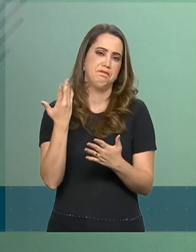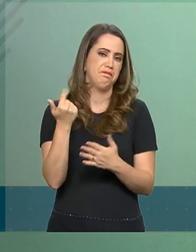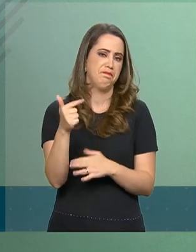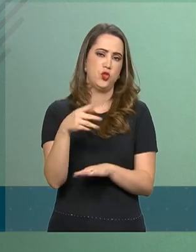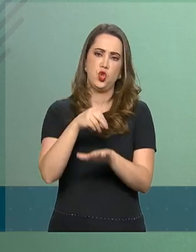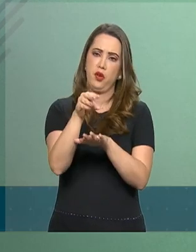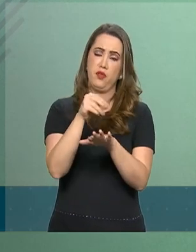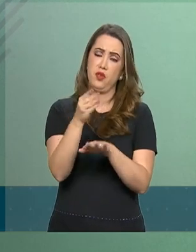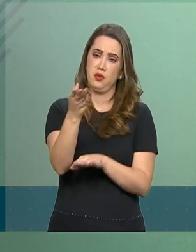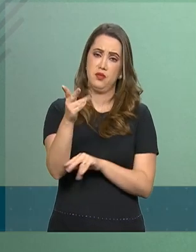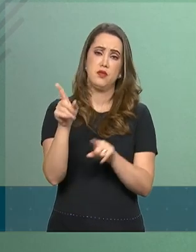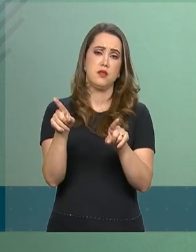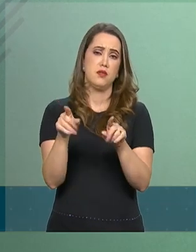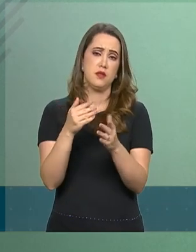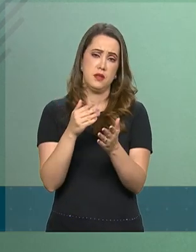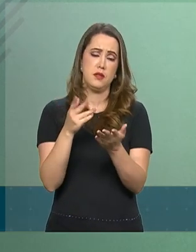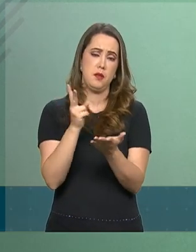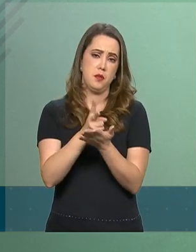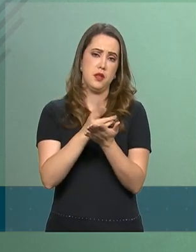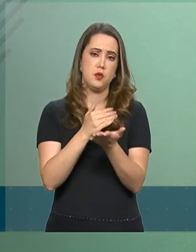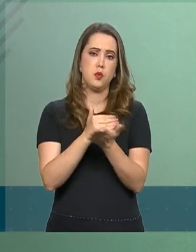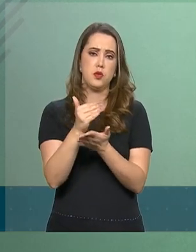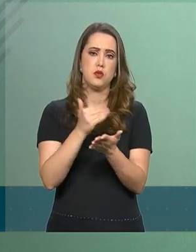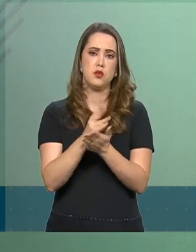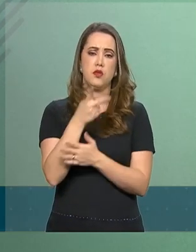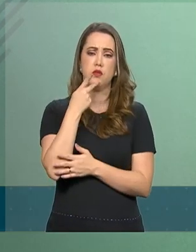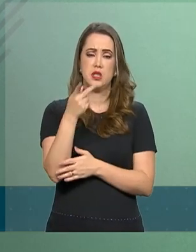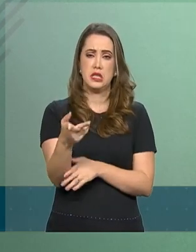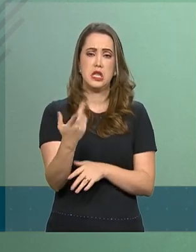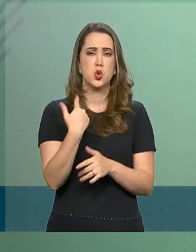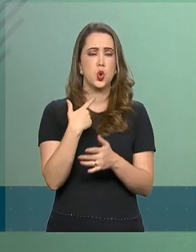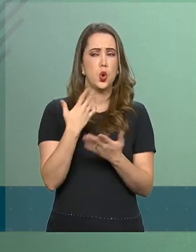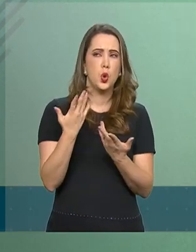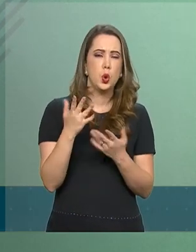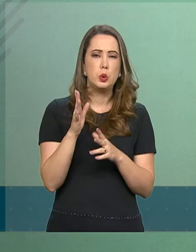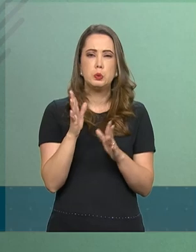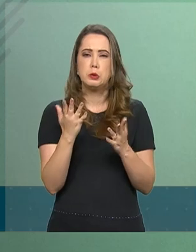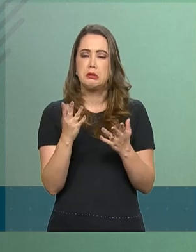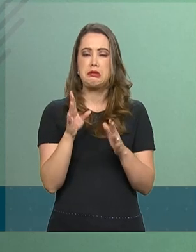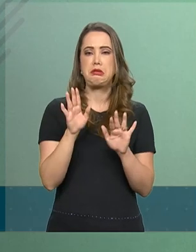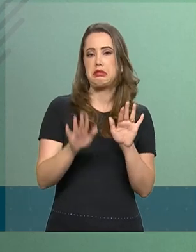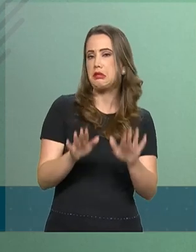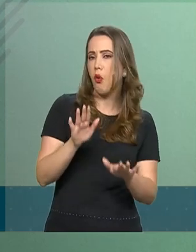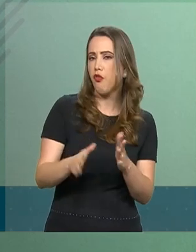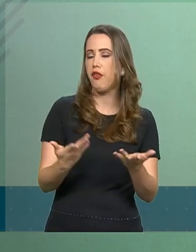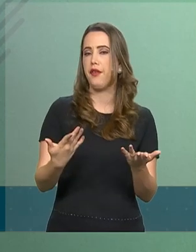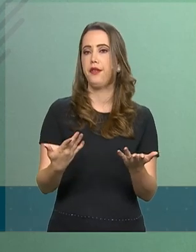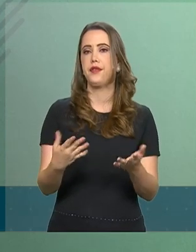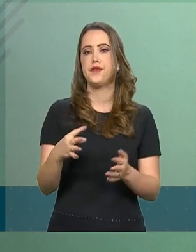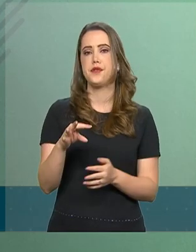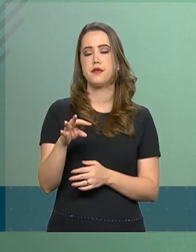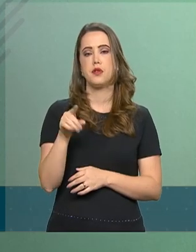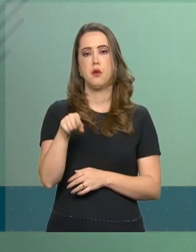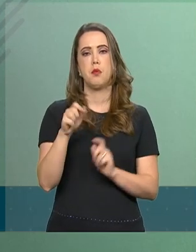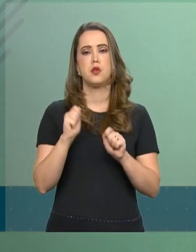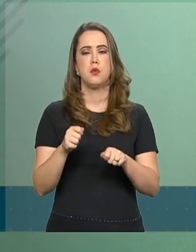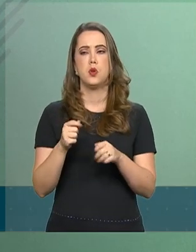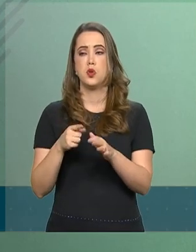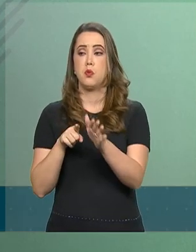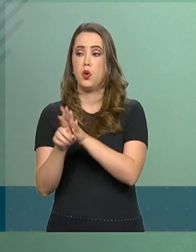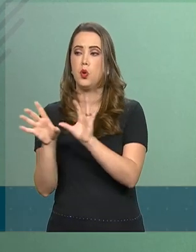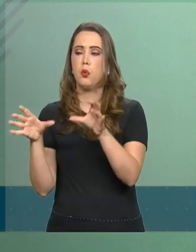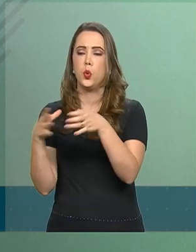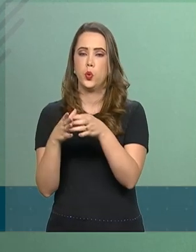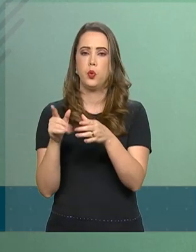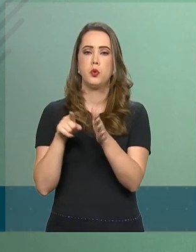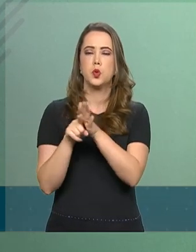como você mesmo iniciou a sua colocação são especulações mas eu posso é solicitar à minha equipe que